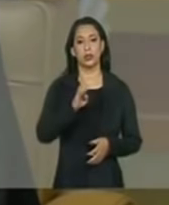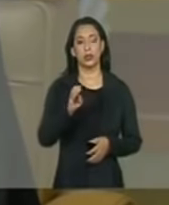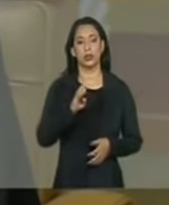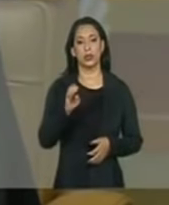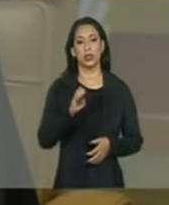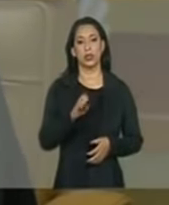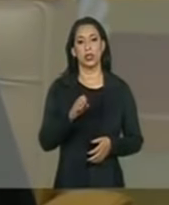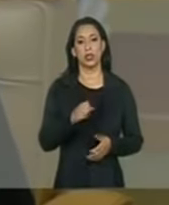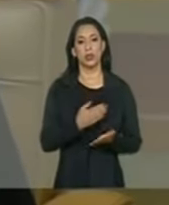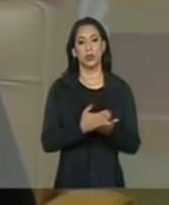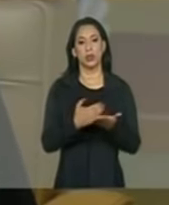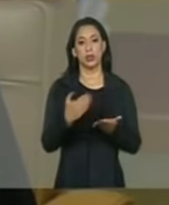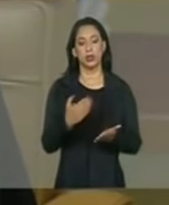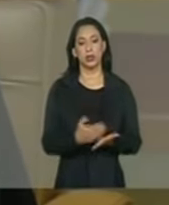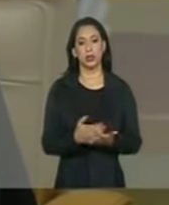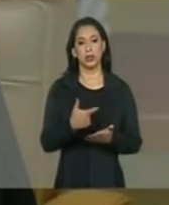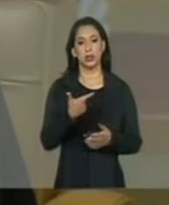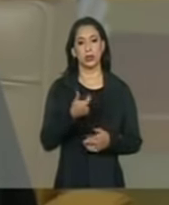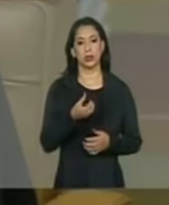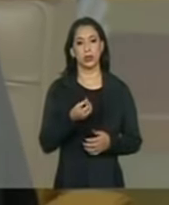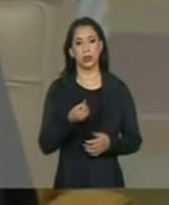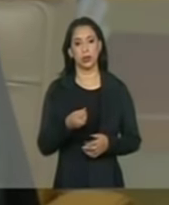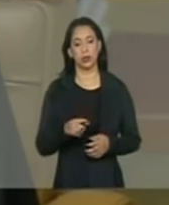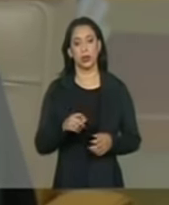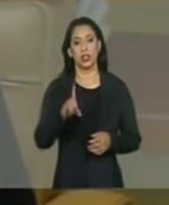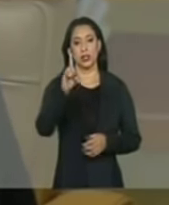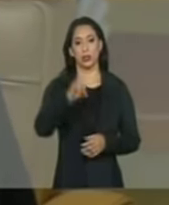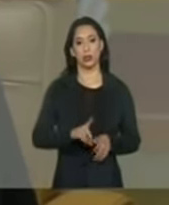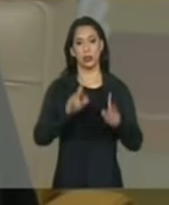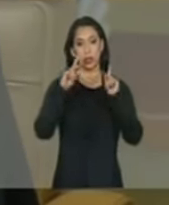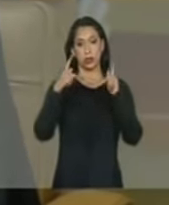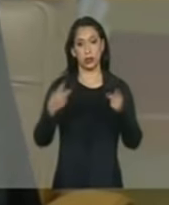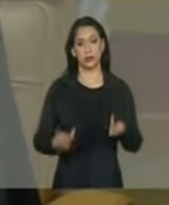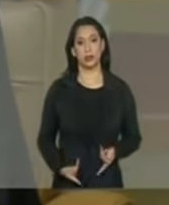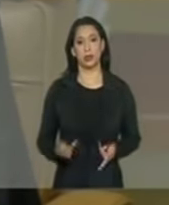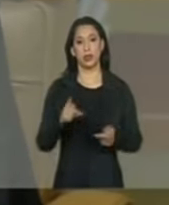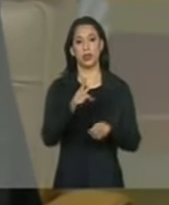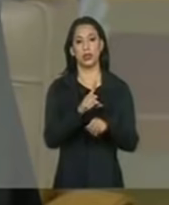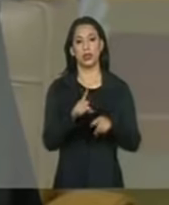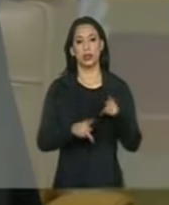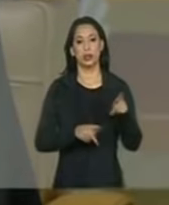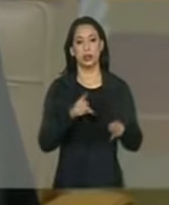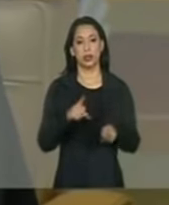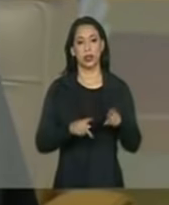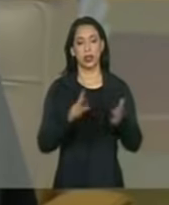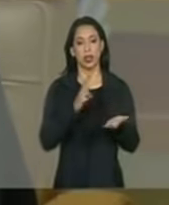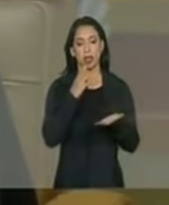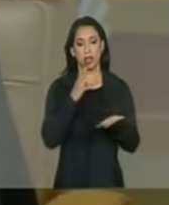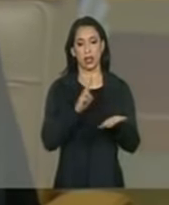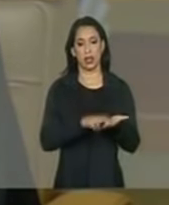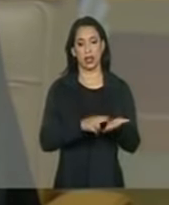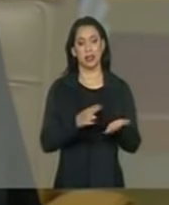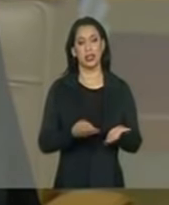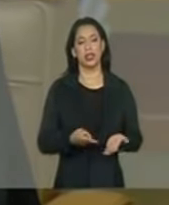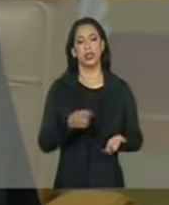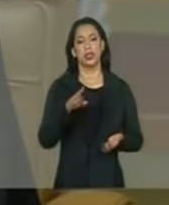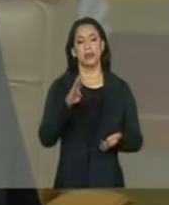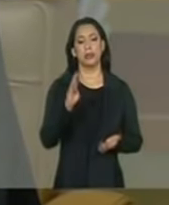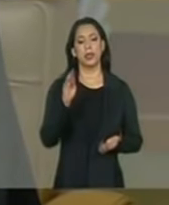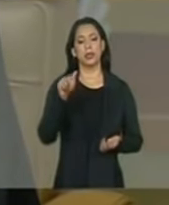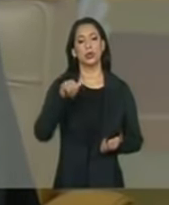2000 a carta africana dos direitos humanos e dos povos a carga de banjul celebrado em nairobi é